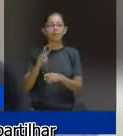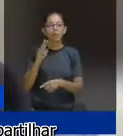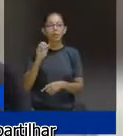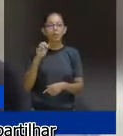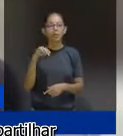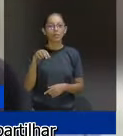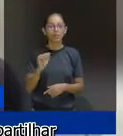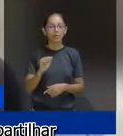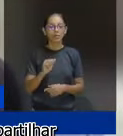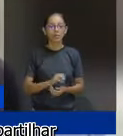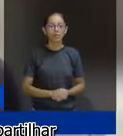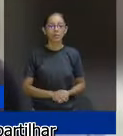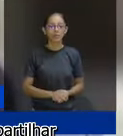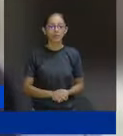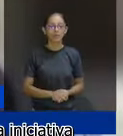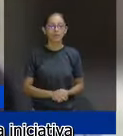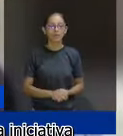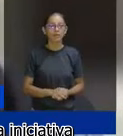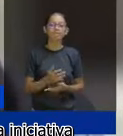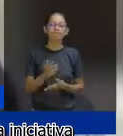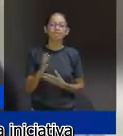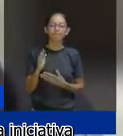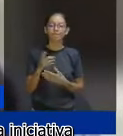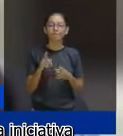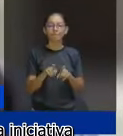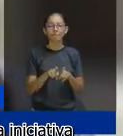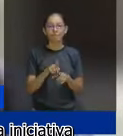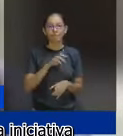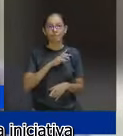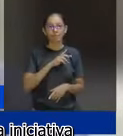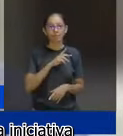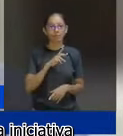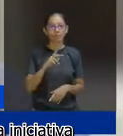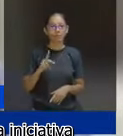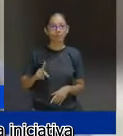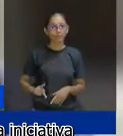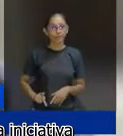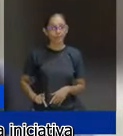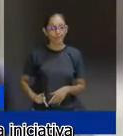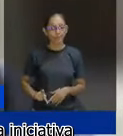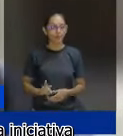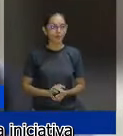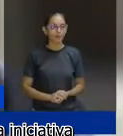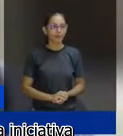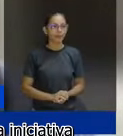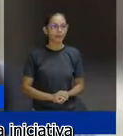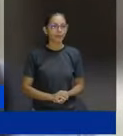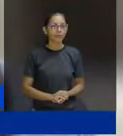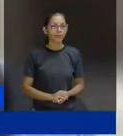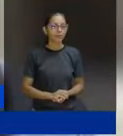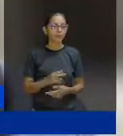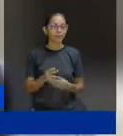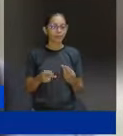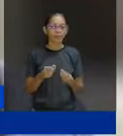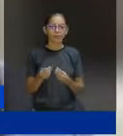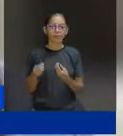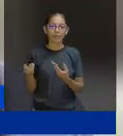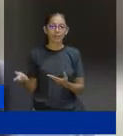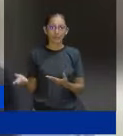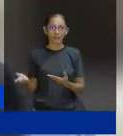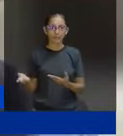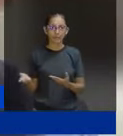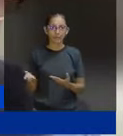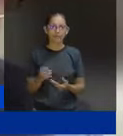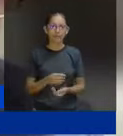compartilhar conosco, parabenizando Vossa Excelência também pela iniciativa de compartilhar com ela esses